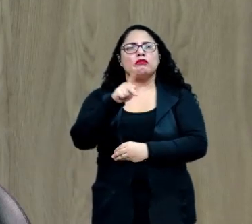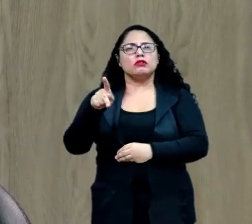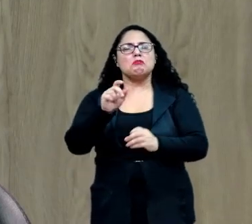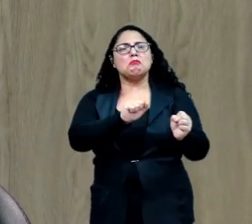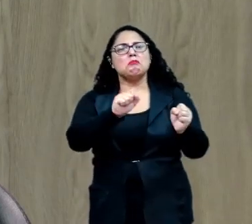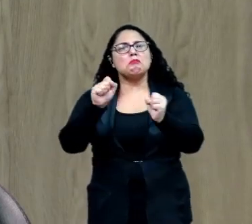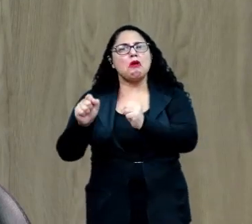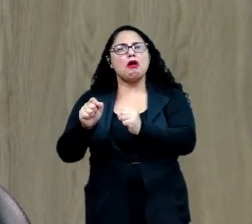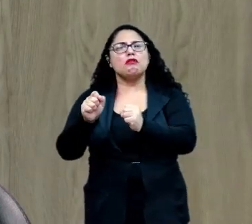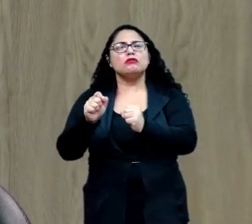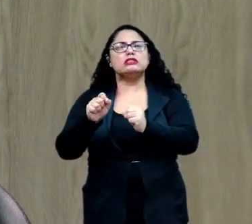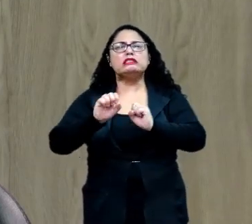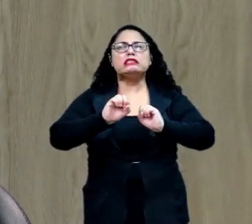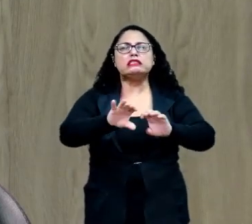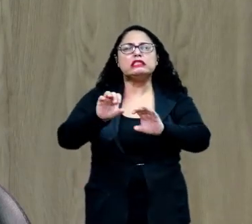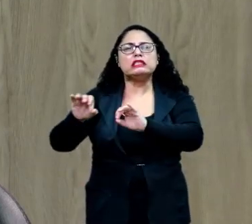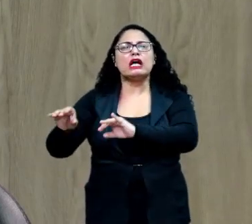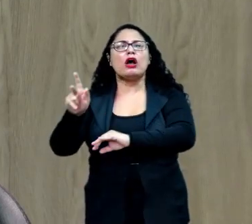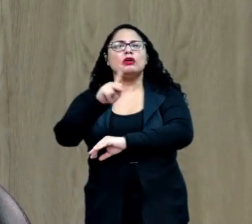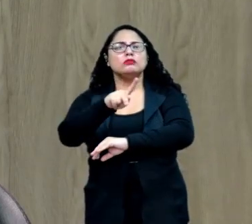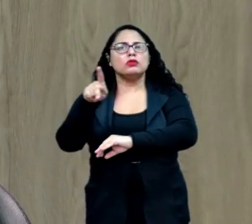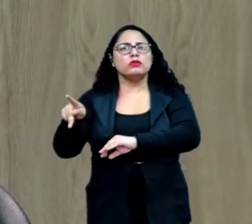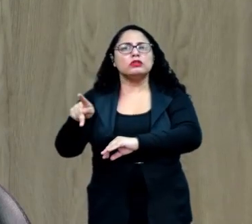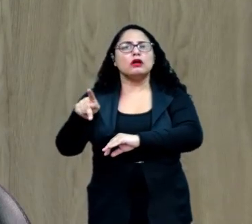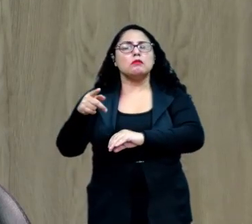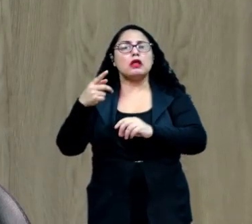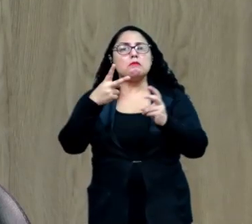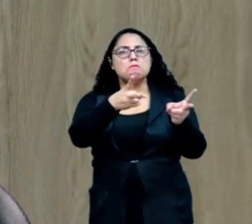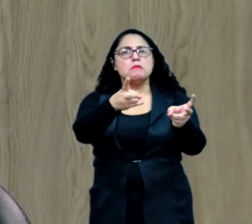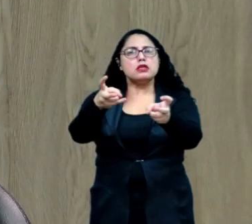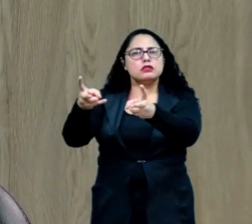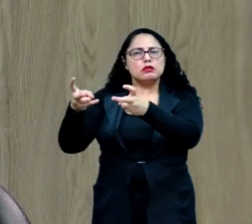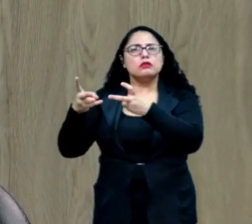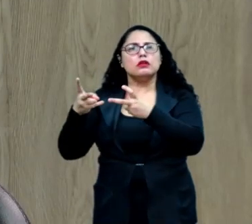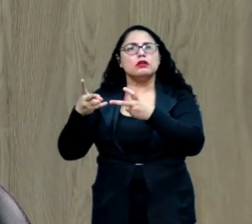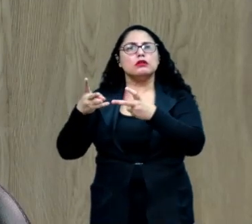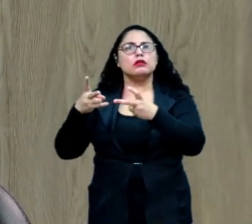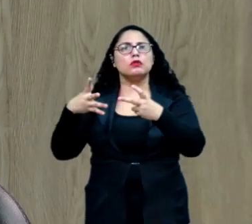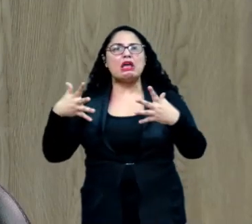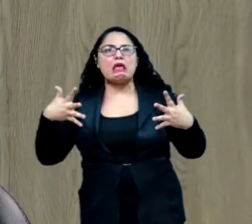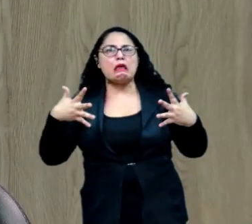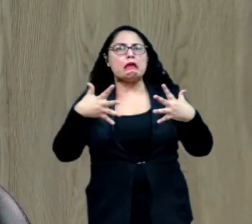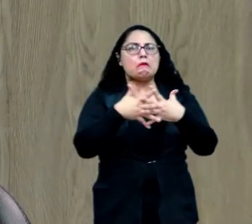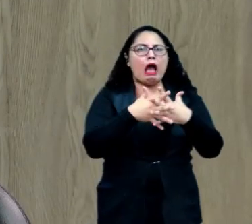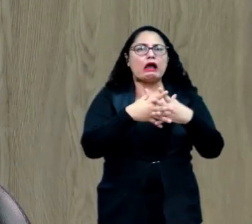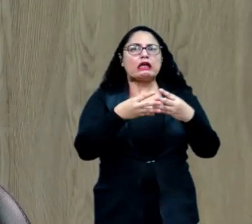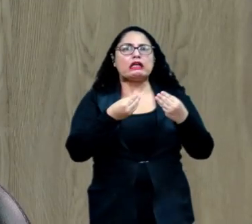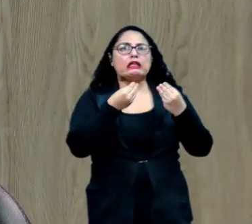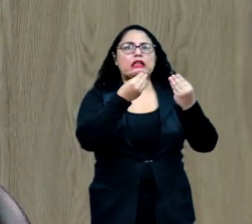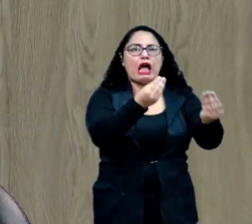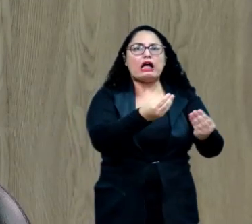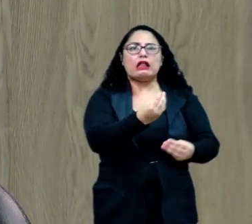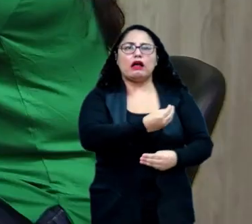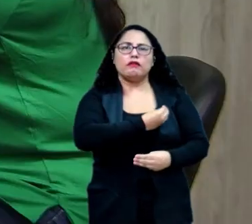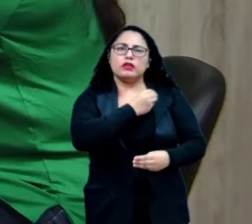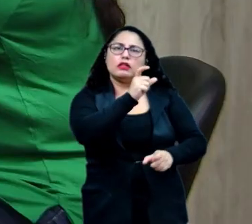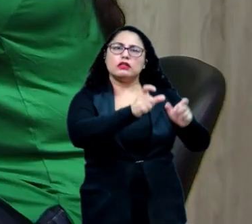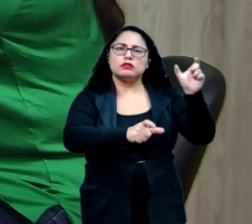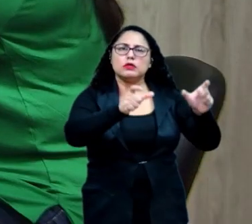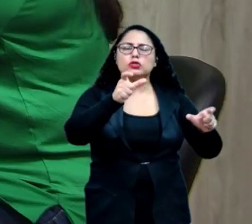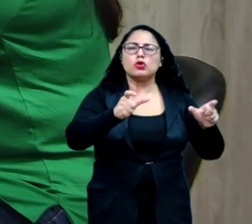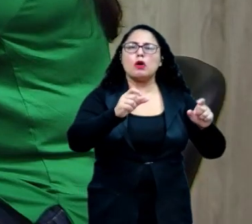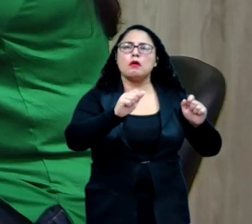gente pode sensibilizar os professores para esse olhar assim, para do impacto que isso tem na vida das pessoas, né?